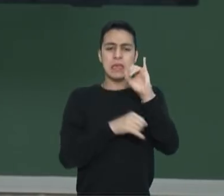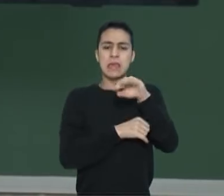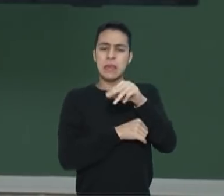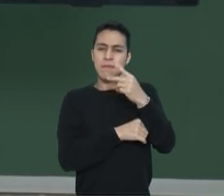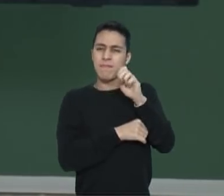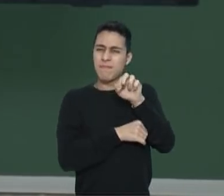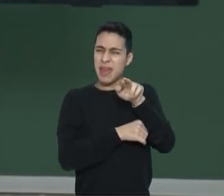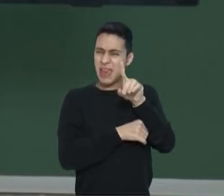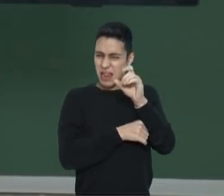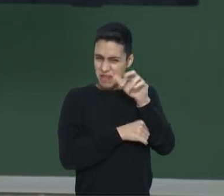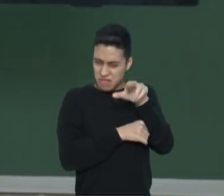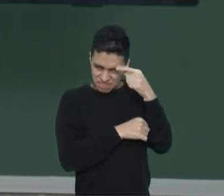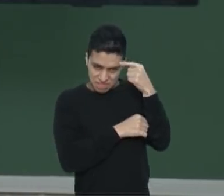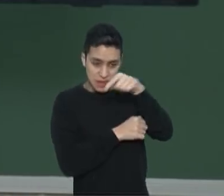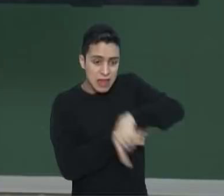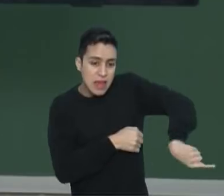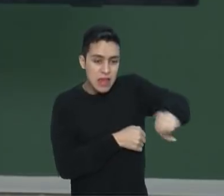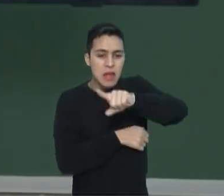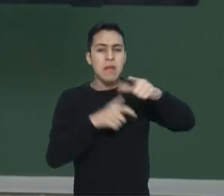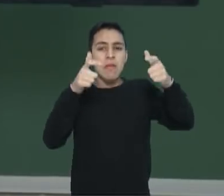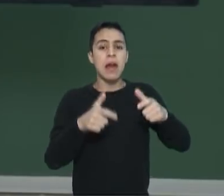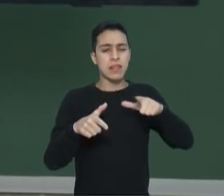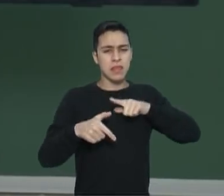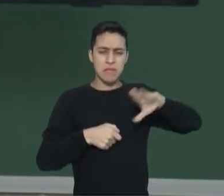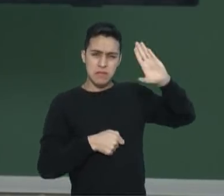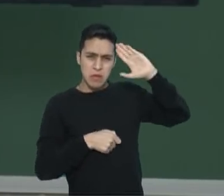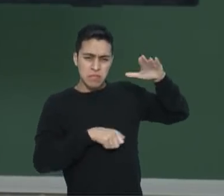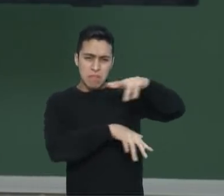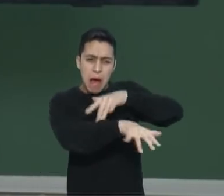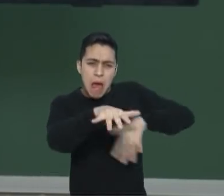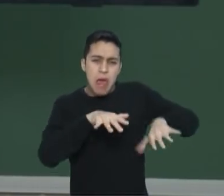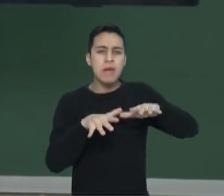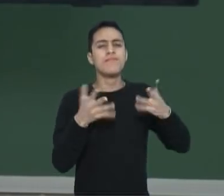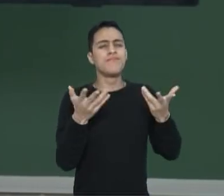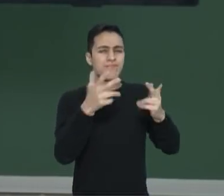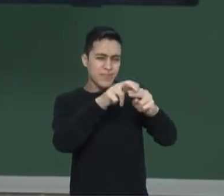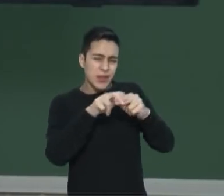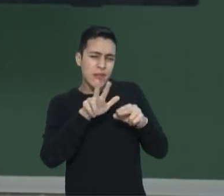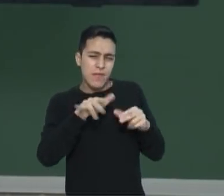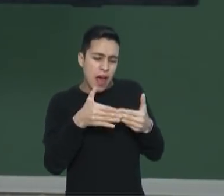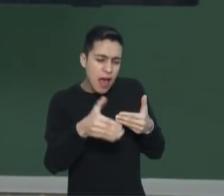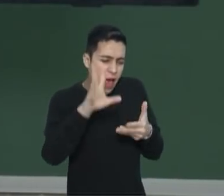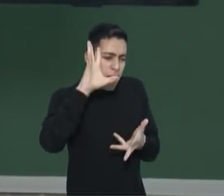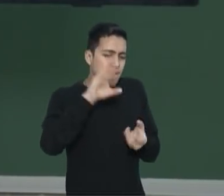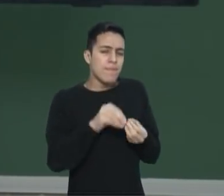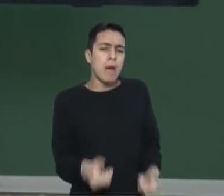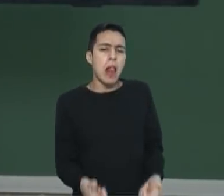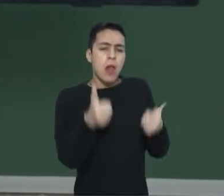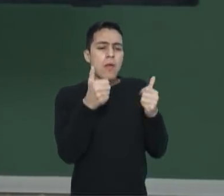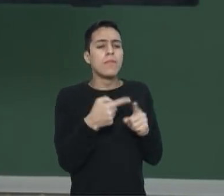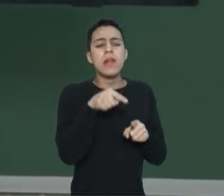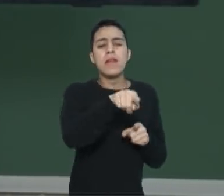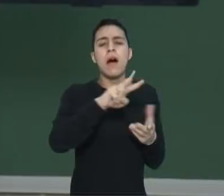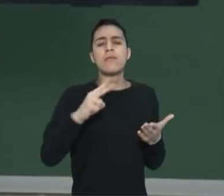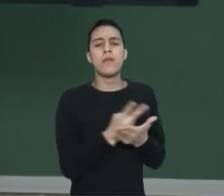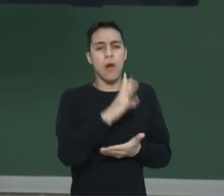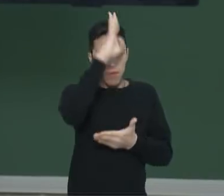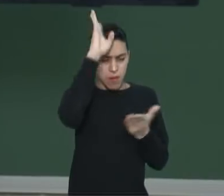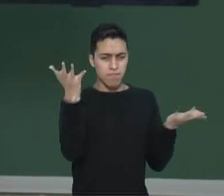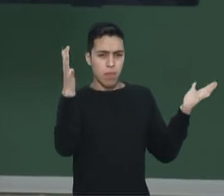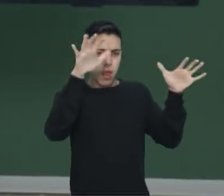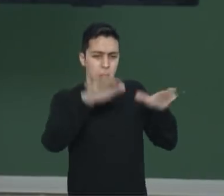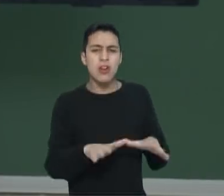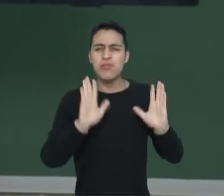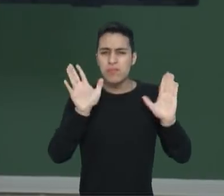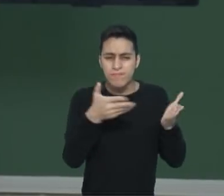das legiões romanas, o deslocamento dos soldados. Então a gente vai entender melhor, por que isso ocorreu, o que levou à queda de Roma. Então vocês viram